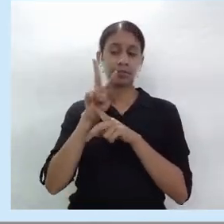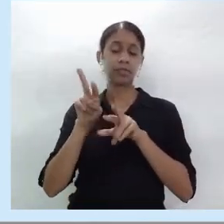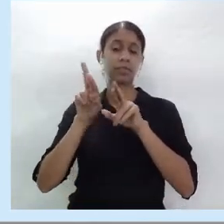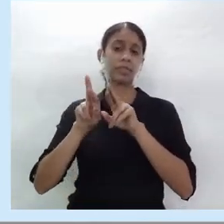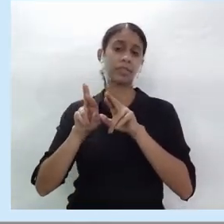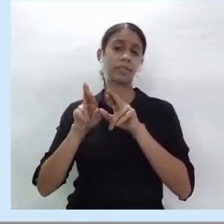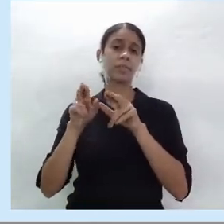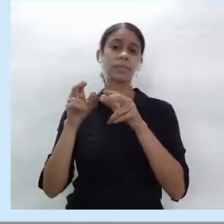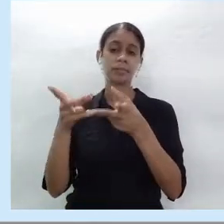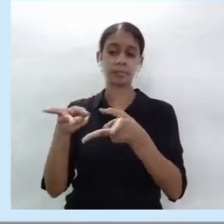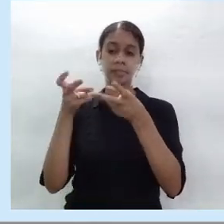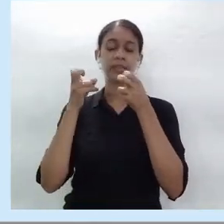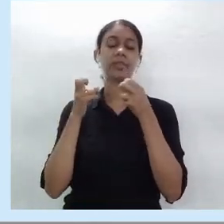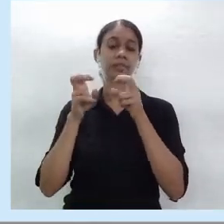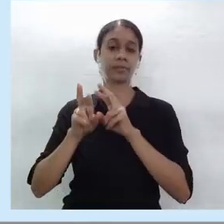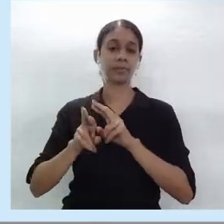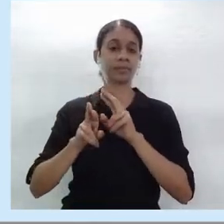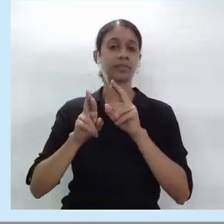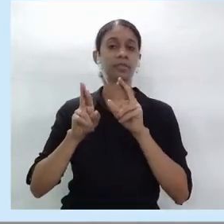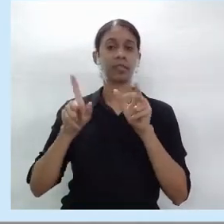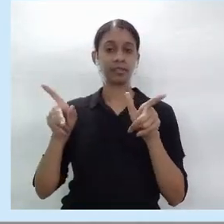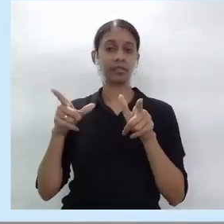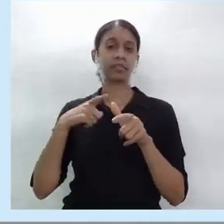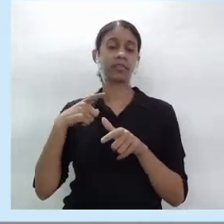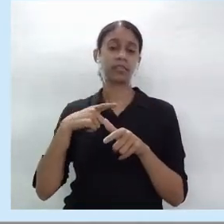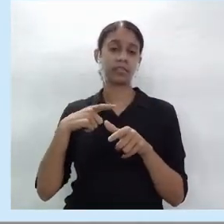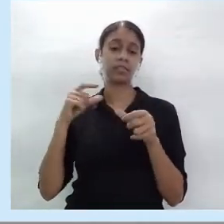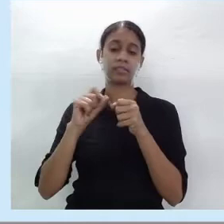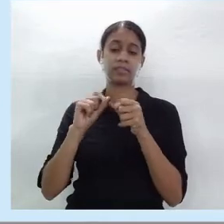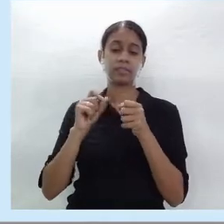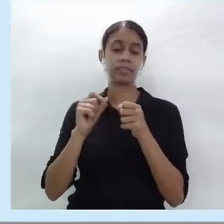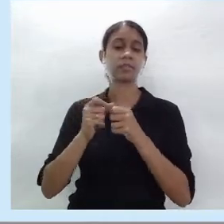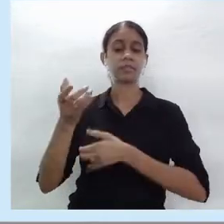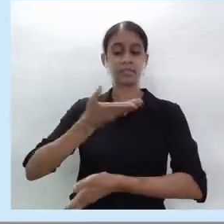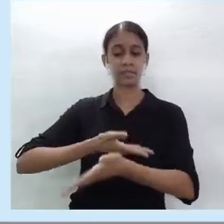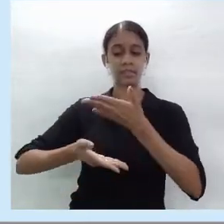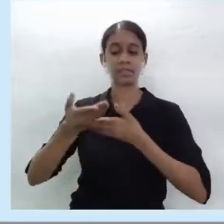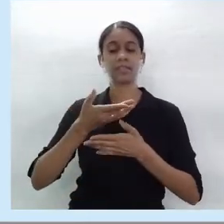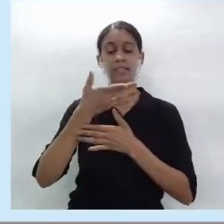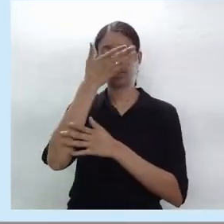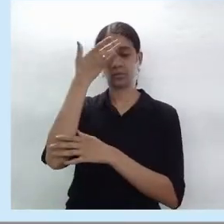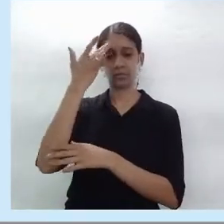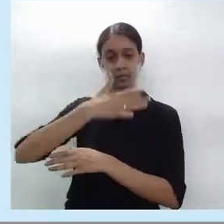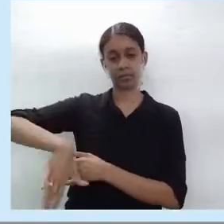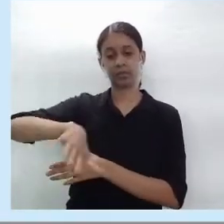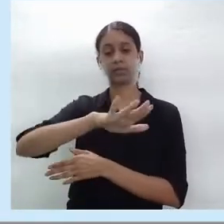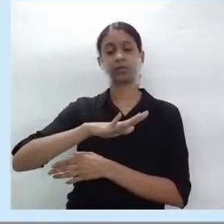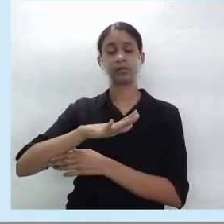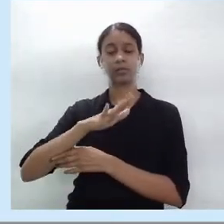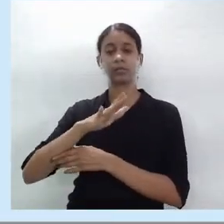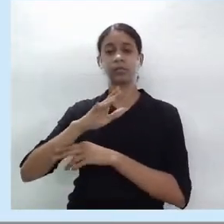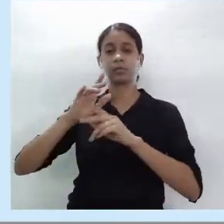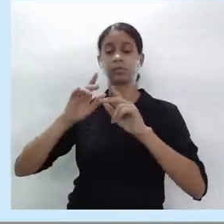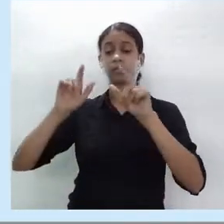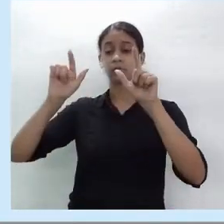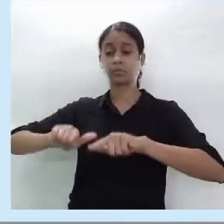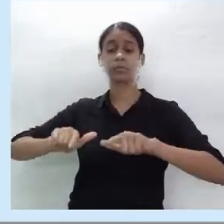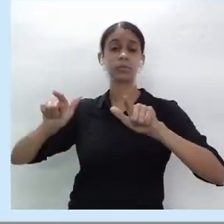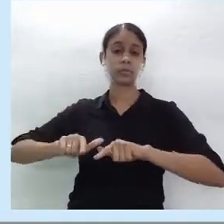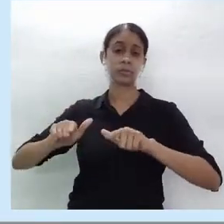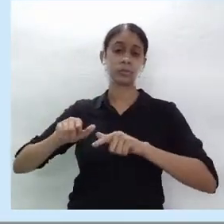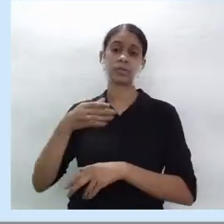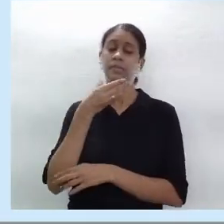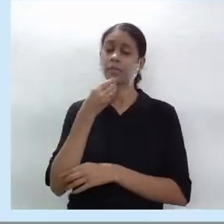preservação do meio ambiente e da sustentabilidade, ele está nas relações do homem com o meio, onde o homem